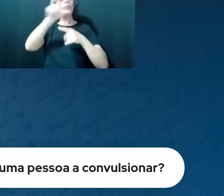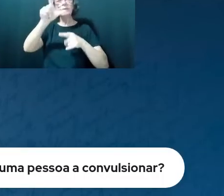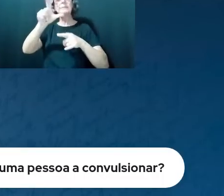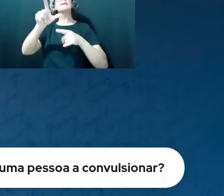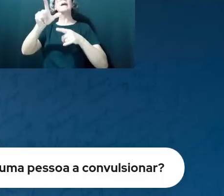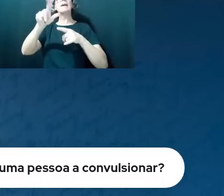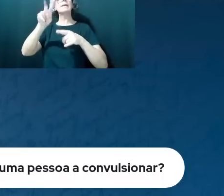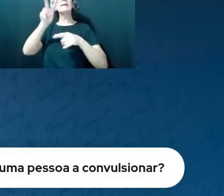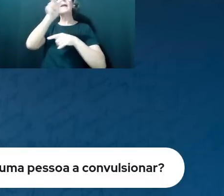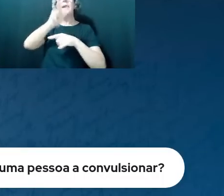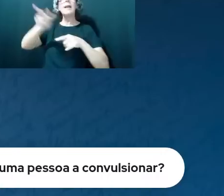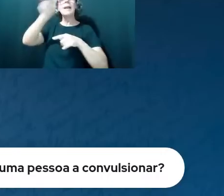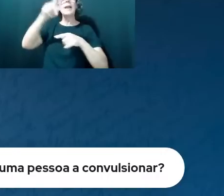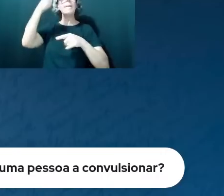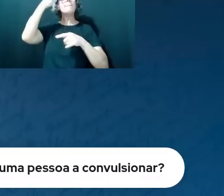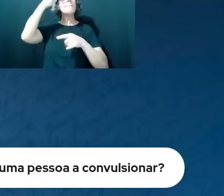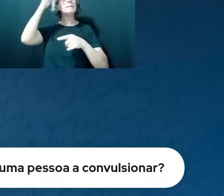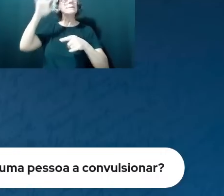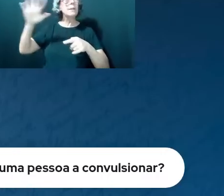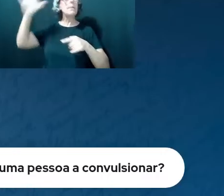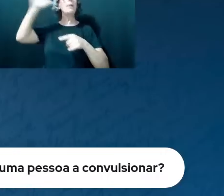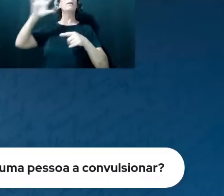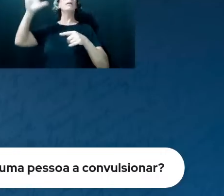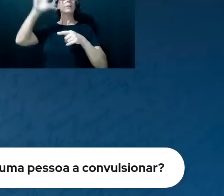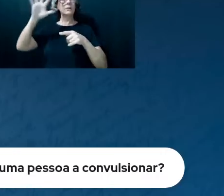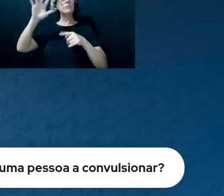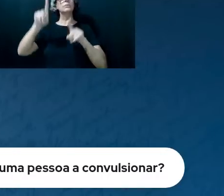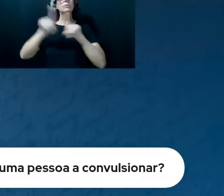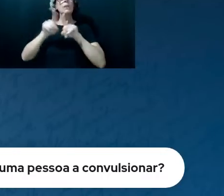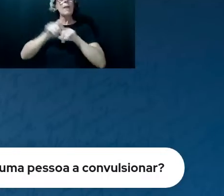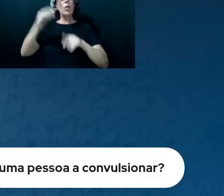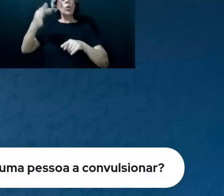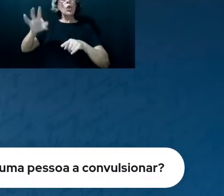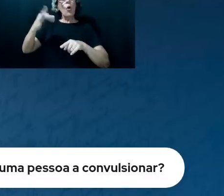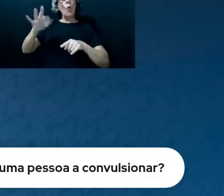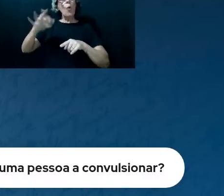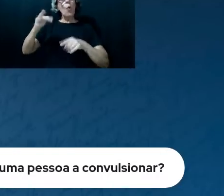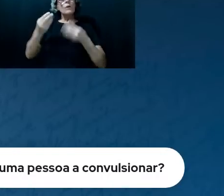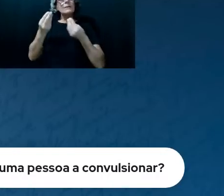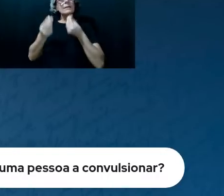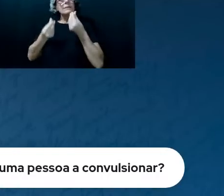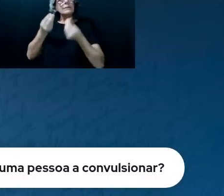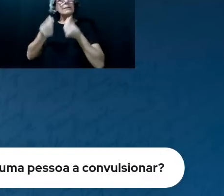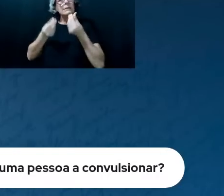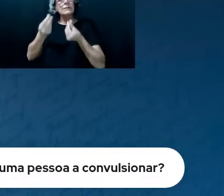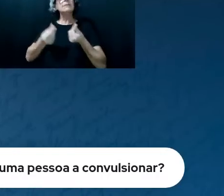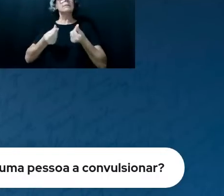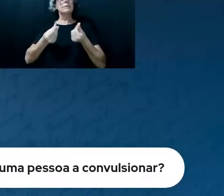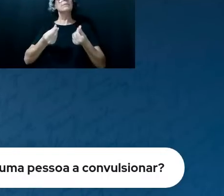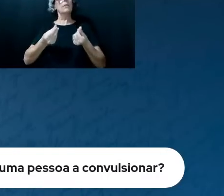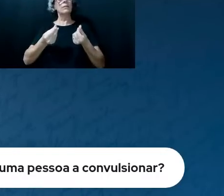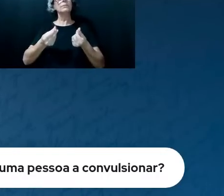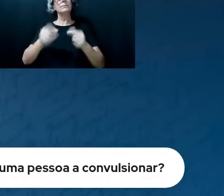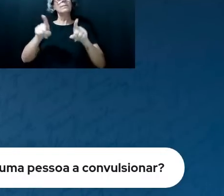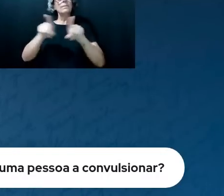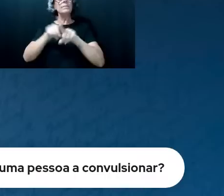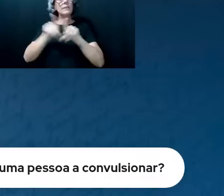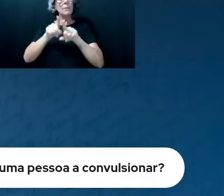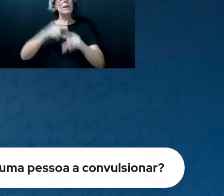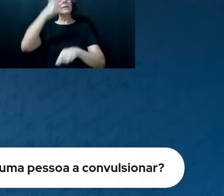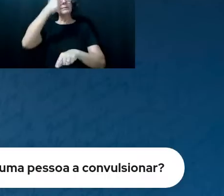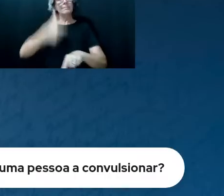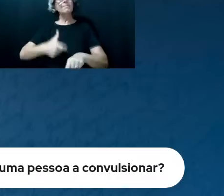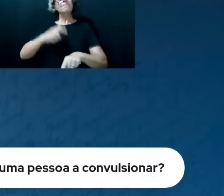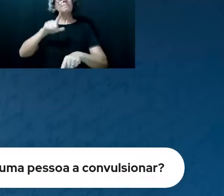a faculdade de manifestar um conhecimento muito superior, às vezes, aos que eles possuem em si